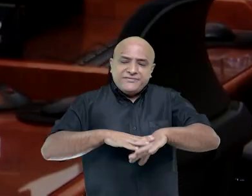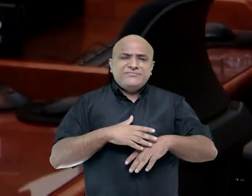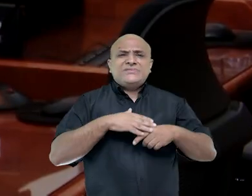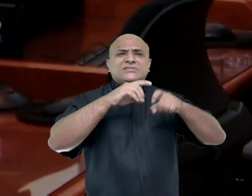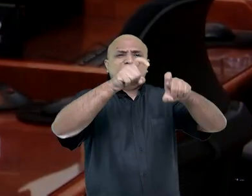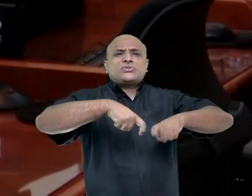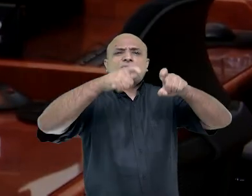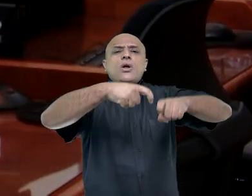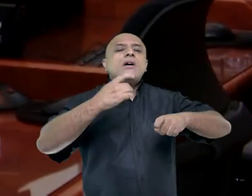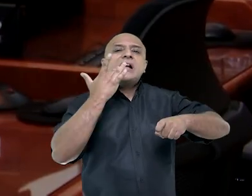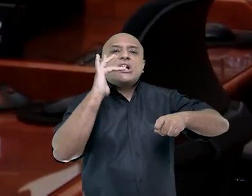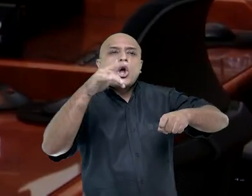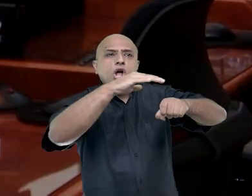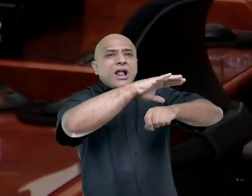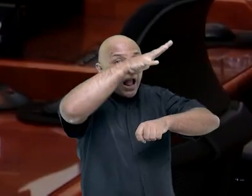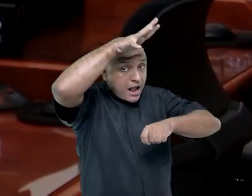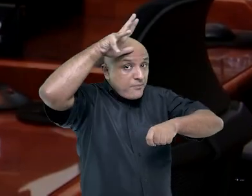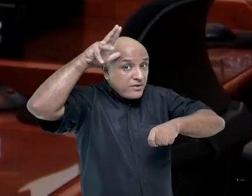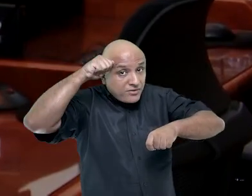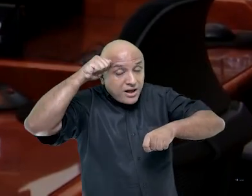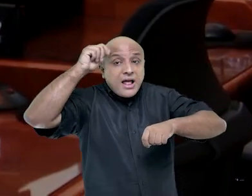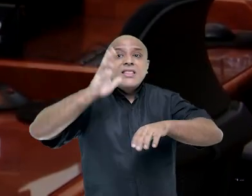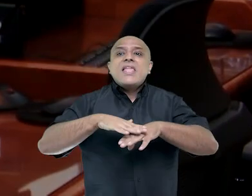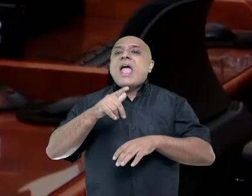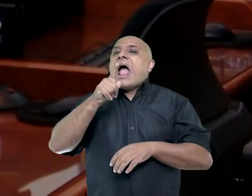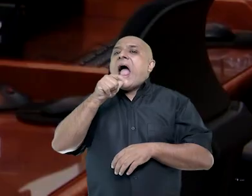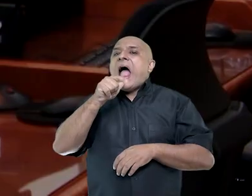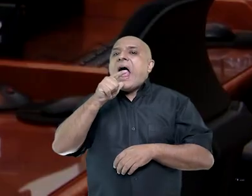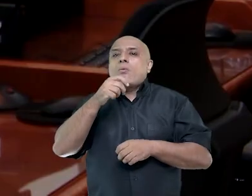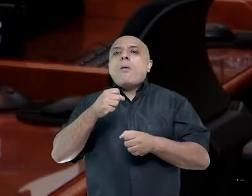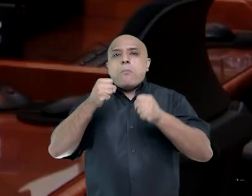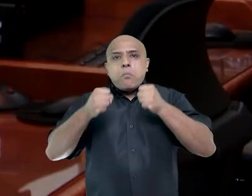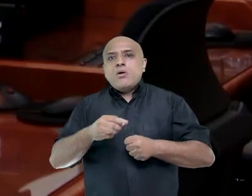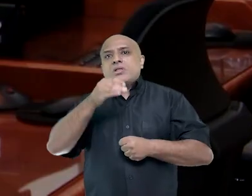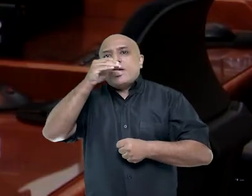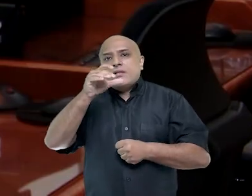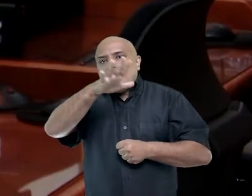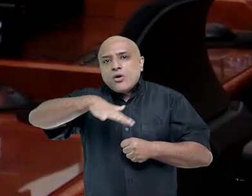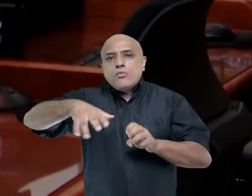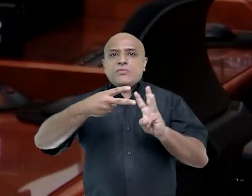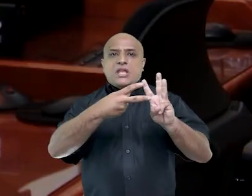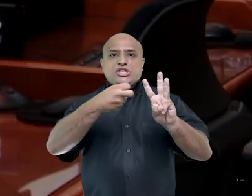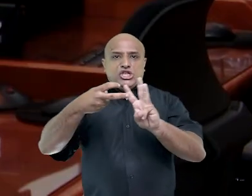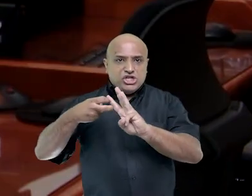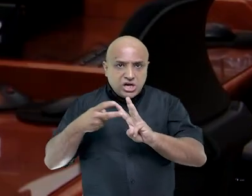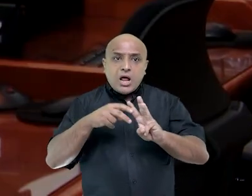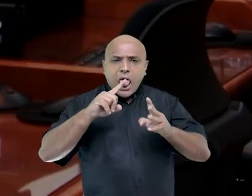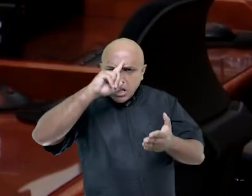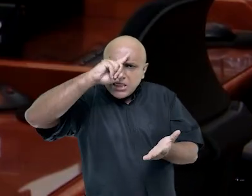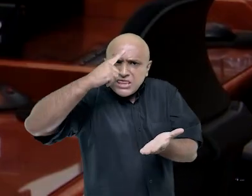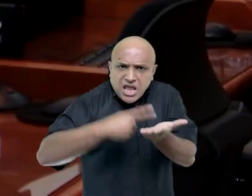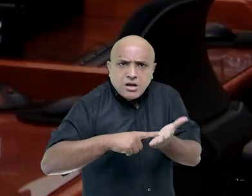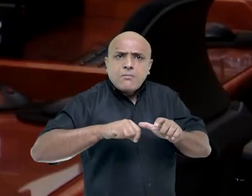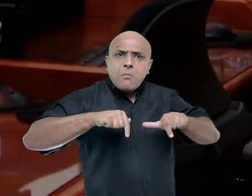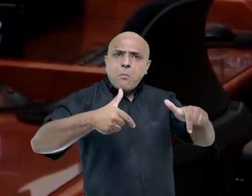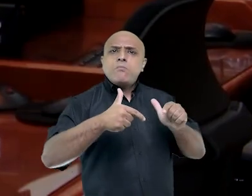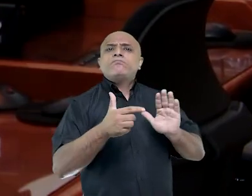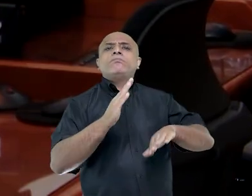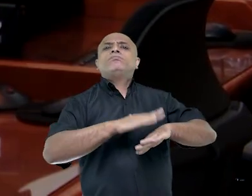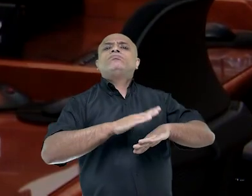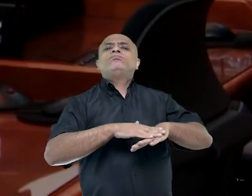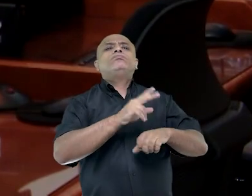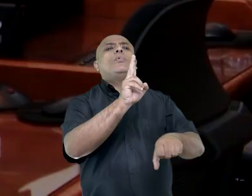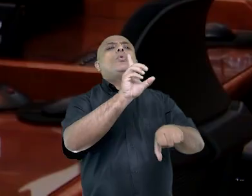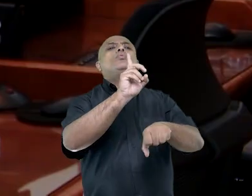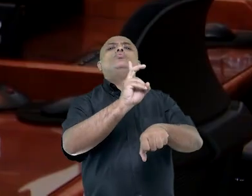garimpos ilegais na Amazônia até o acesso à água potável para comunidades indígenas, decisões que reforçaram o papel do judiciário na proteção